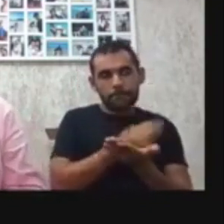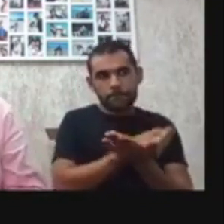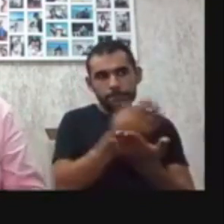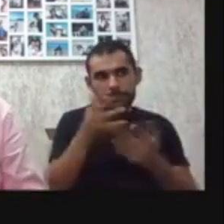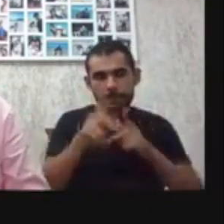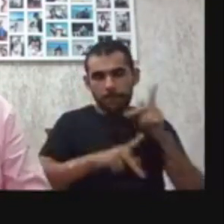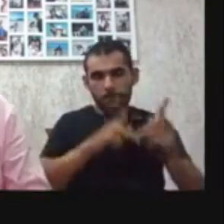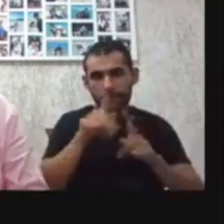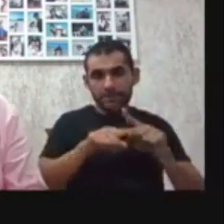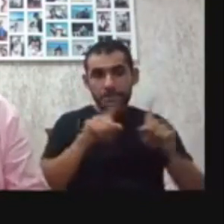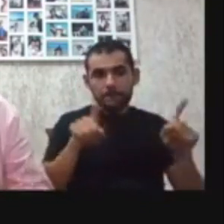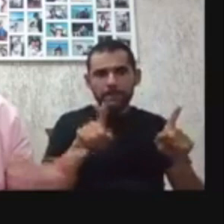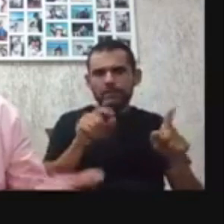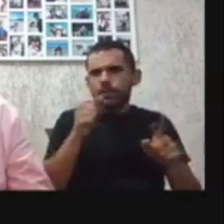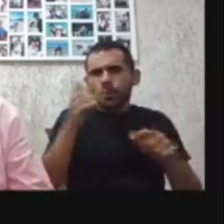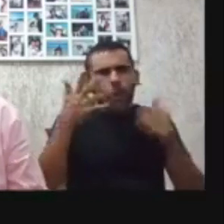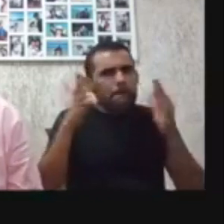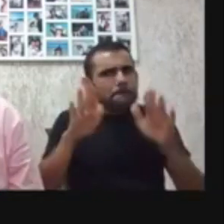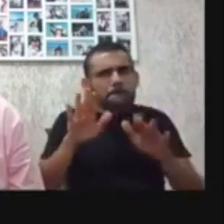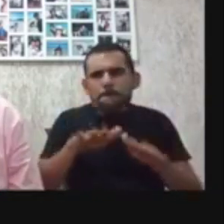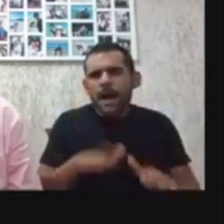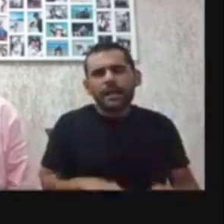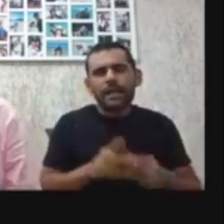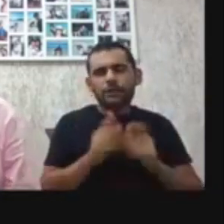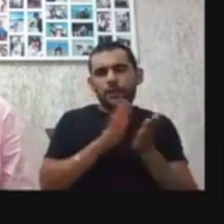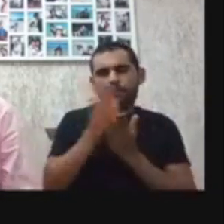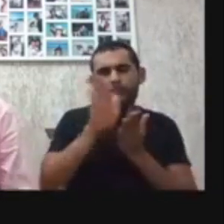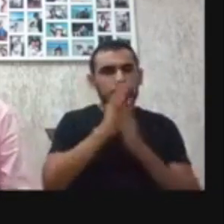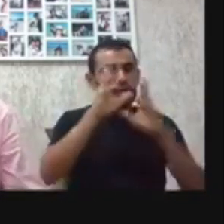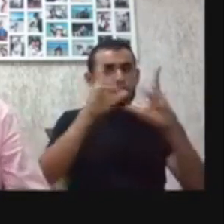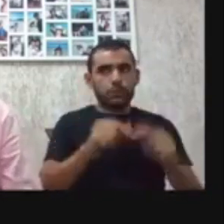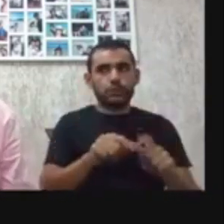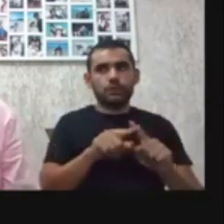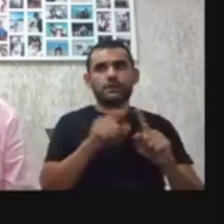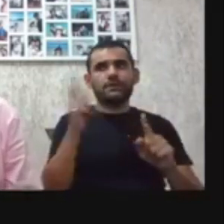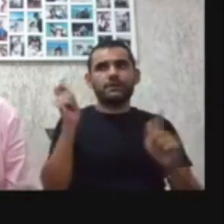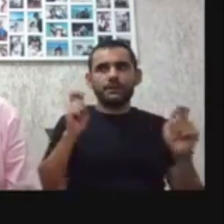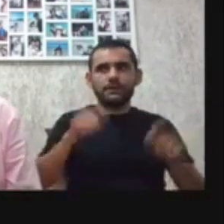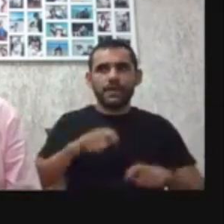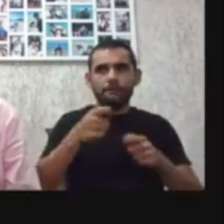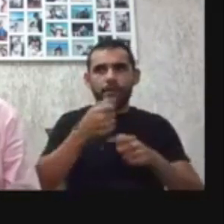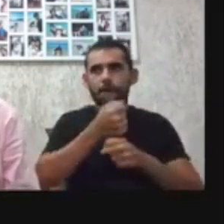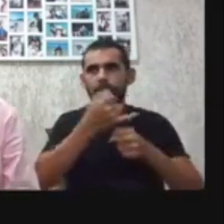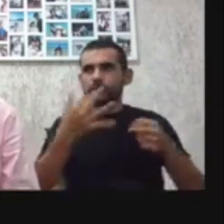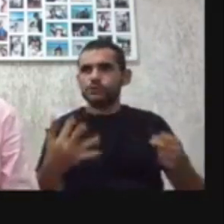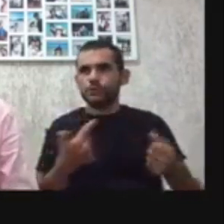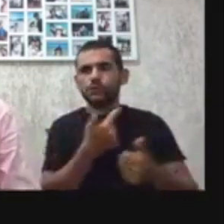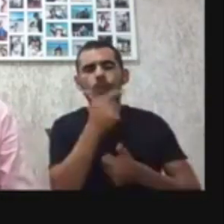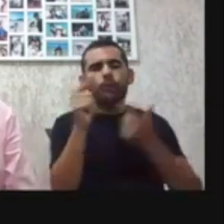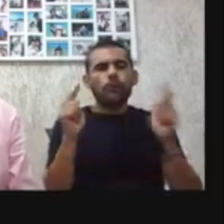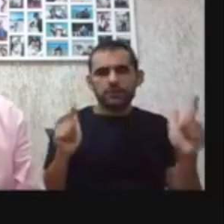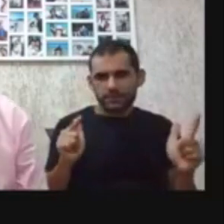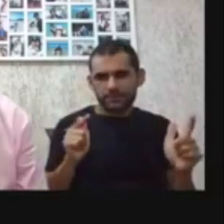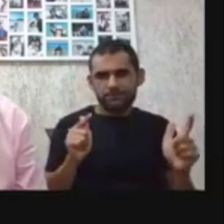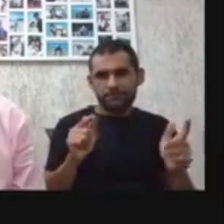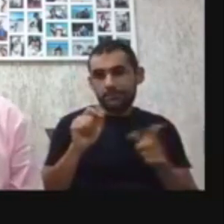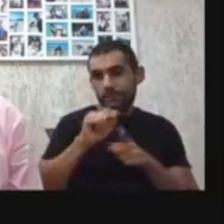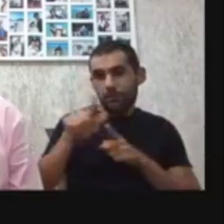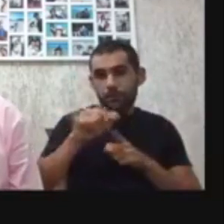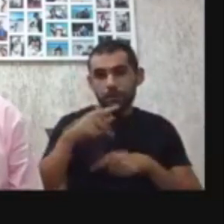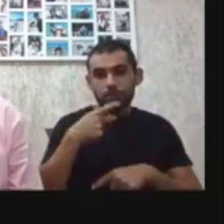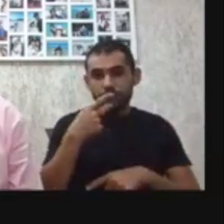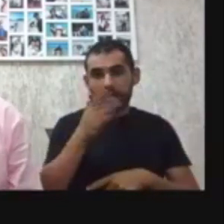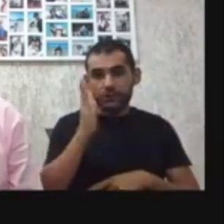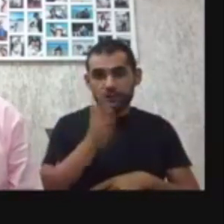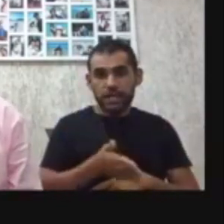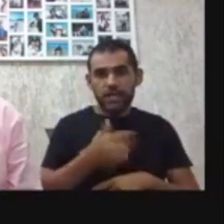população, mas não fica muito barato imprimir tudo isso e dá para fazer outras ações com isso, sabe? Então é como o aluguel que eu te falei,